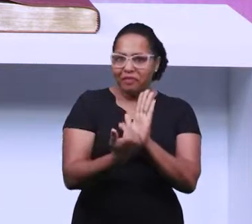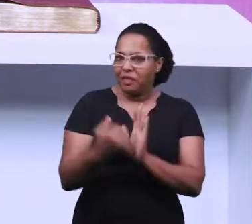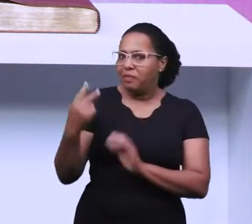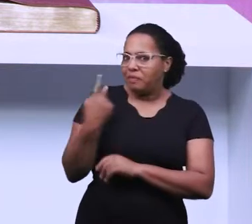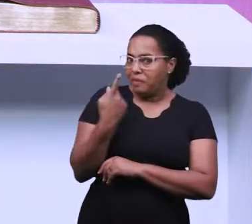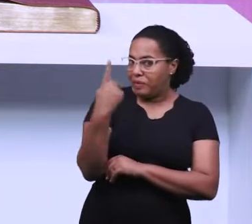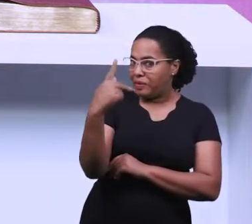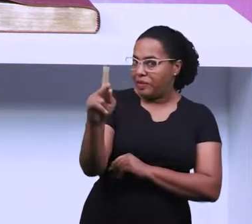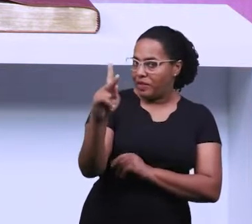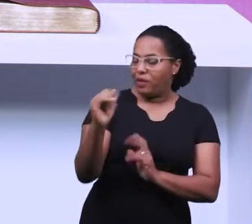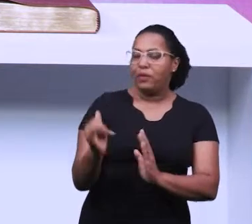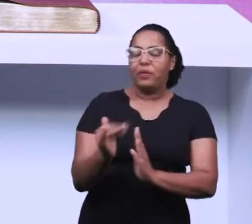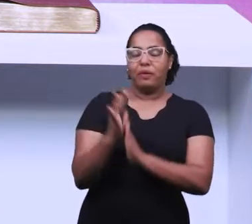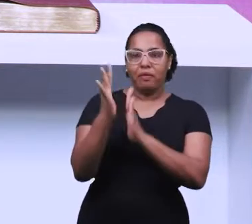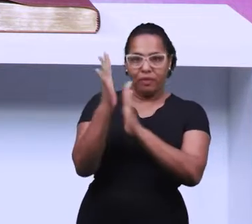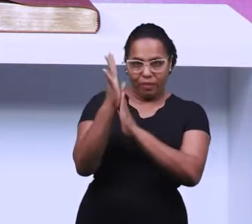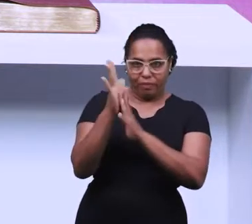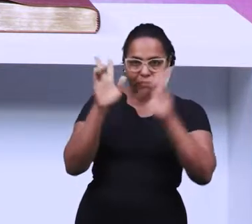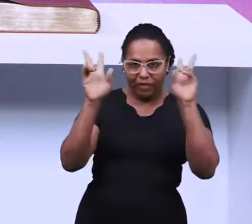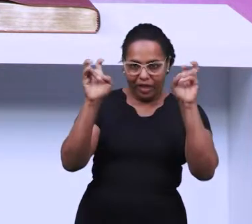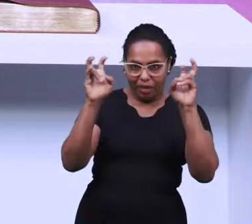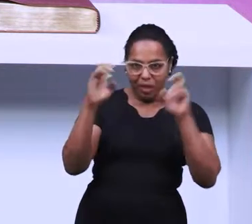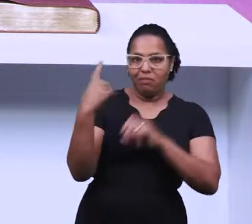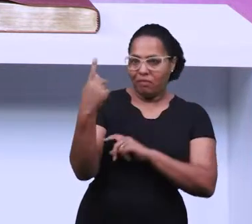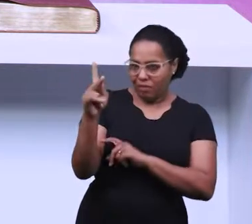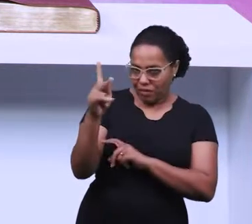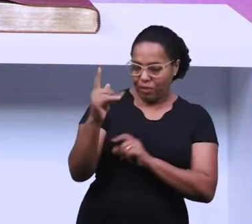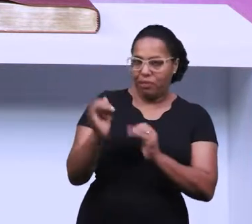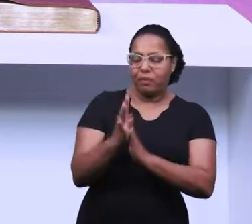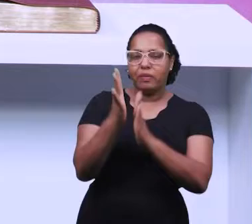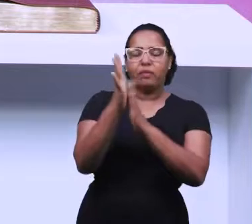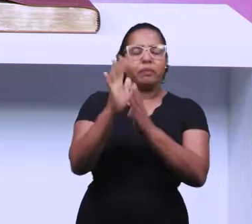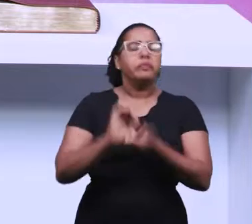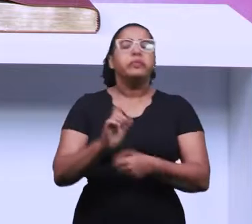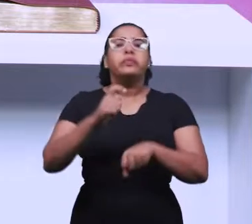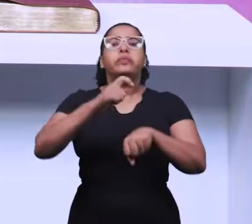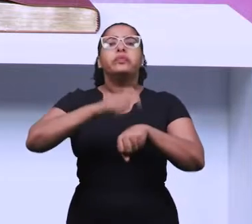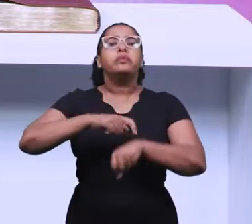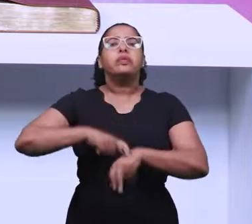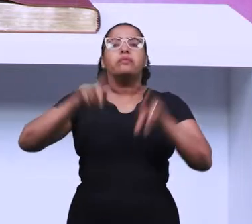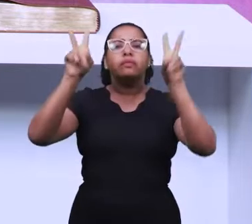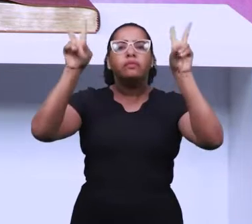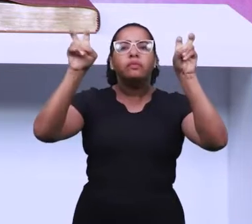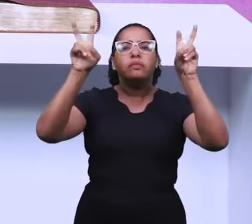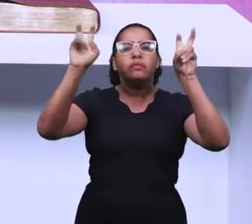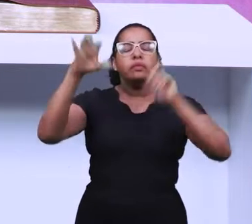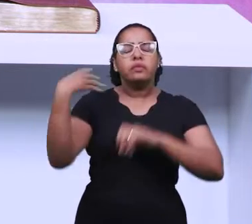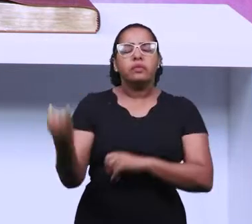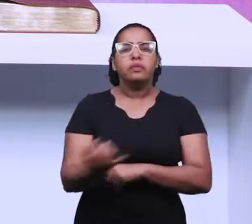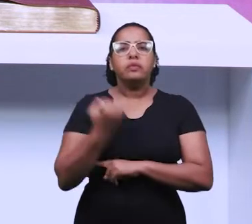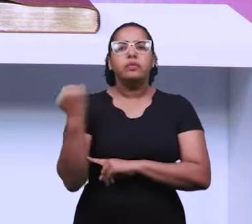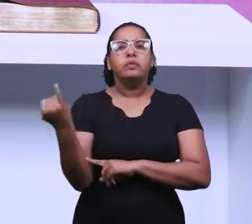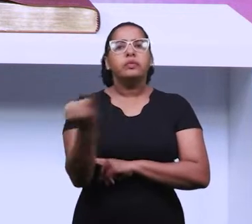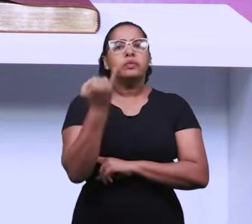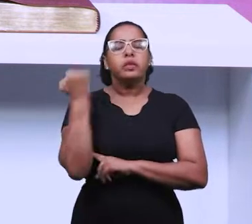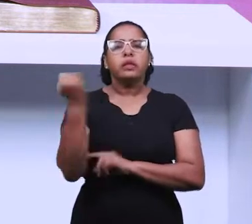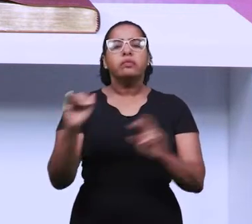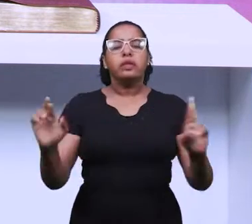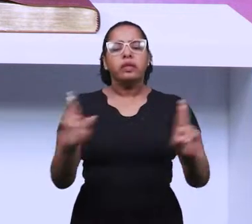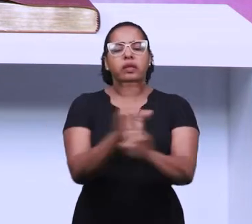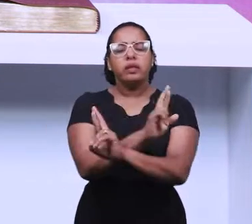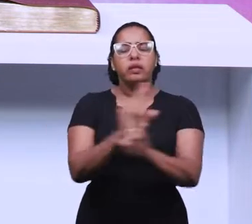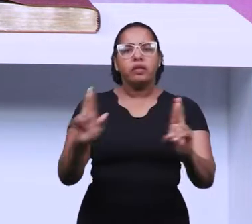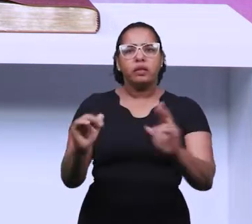o Louvor. Nesse momento, nós vamos falar de um assunto muito importante sobre